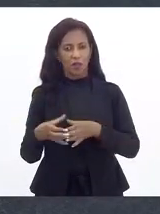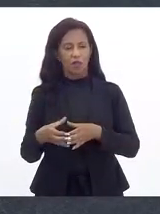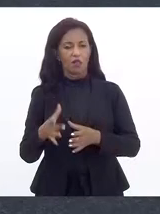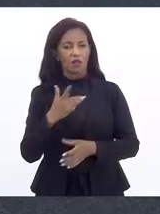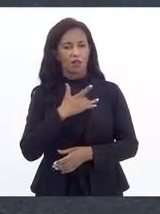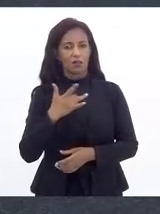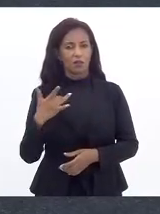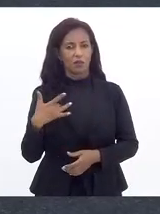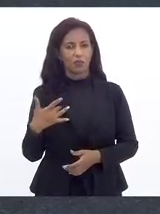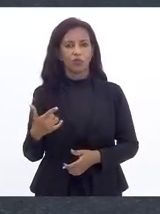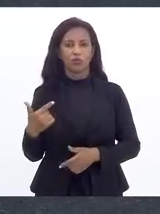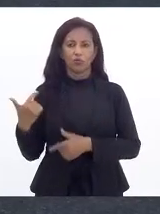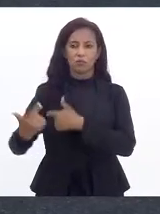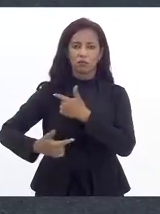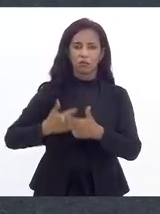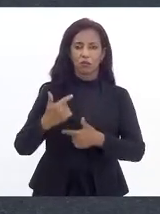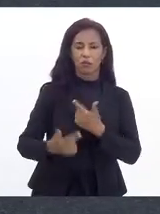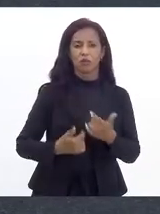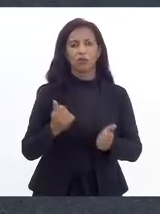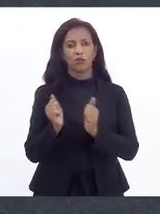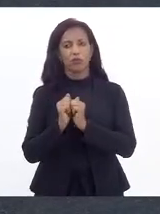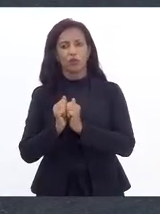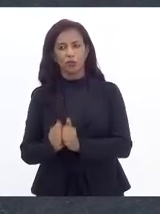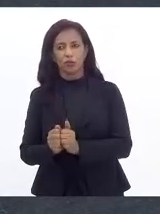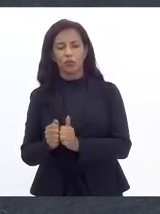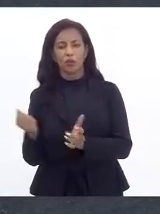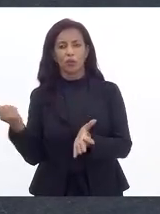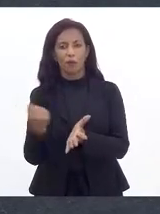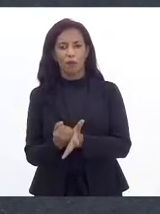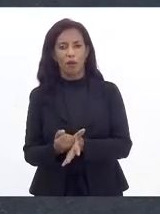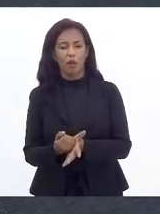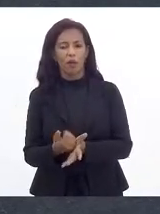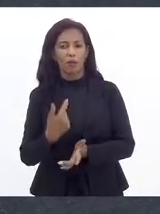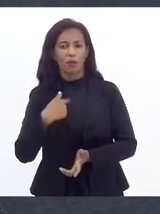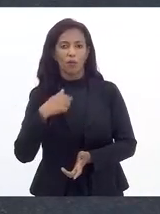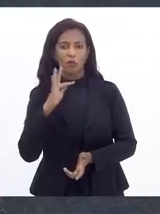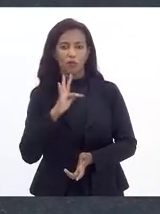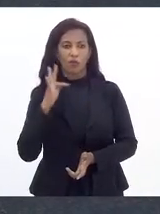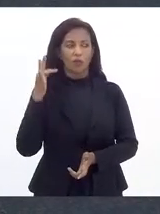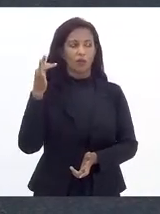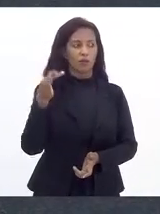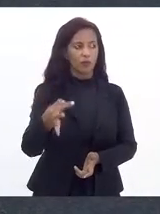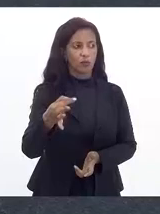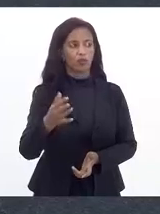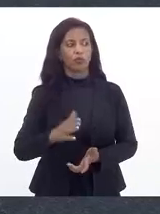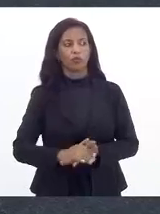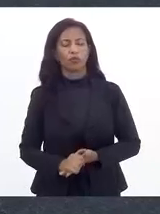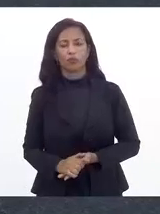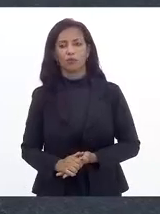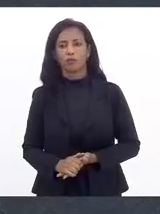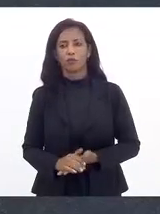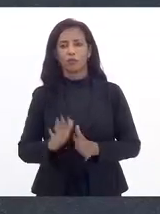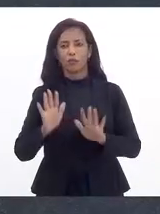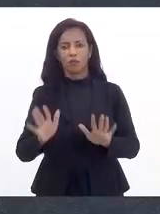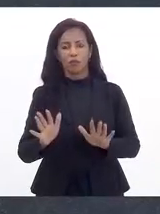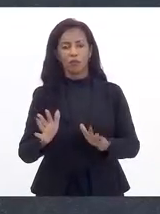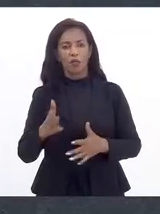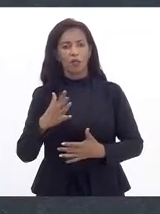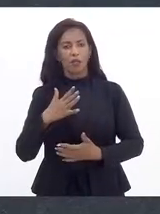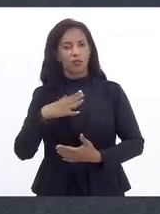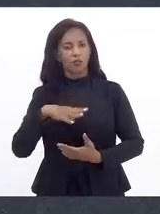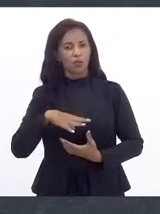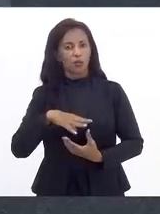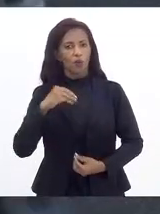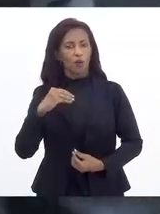da saúde, que lutamos tanto, e é um marco. Eu posso dizer que um dia eu vou sair dessa casa aqui, mas com a alma lavada, de ter pelo